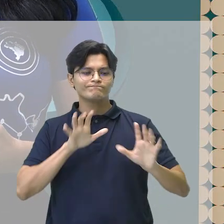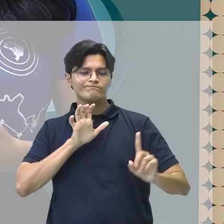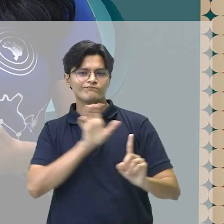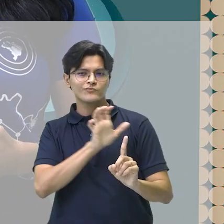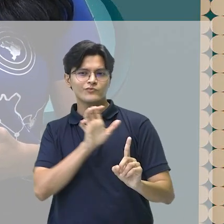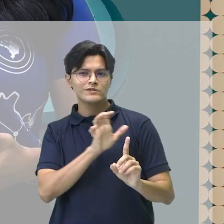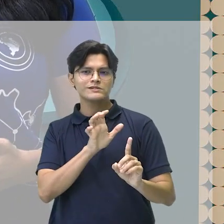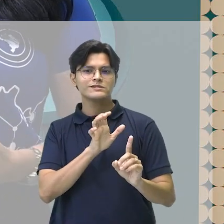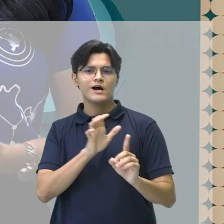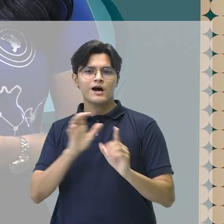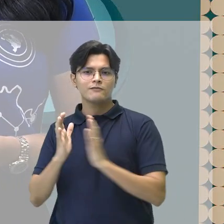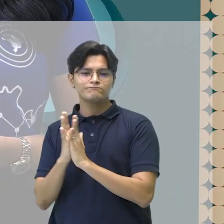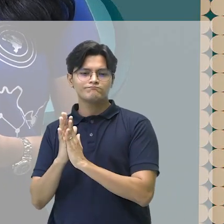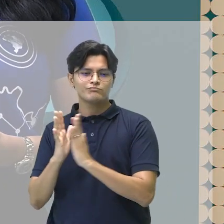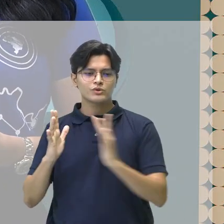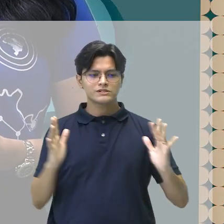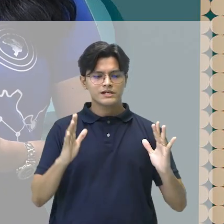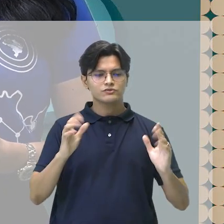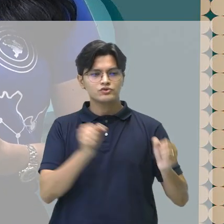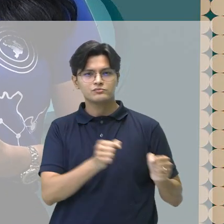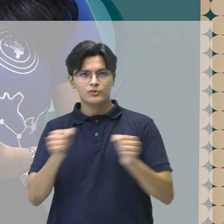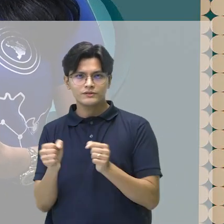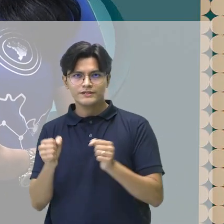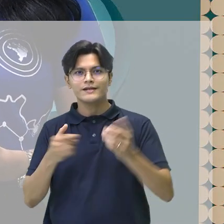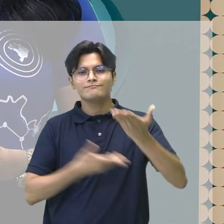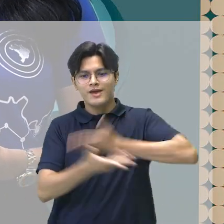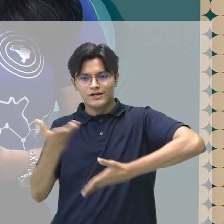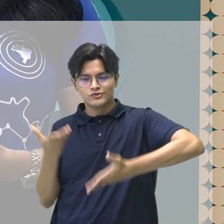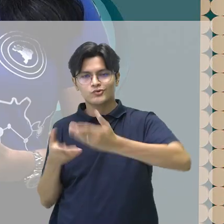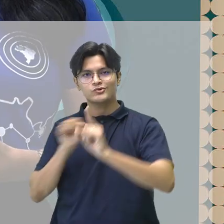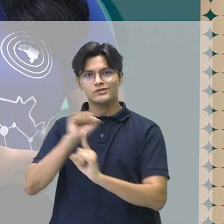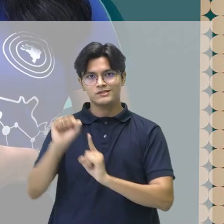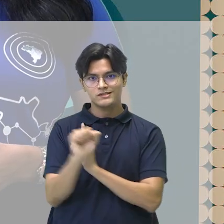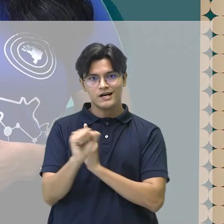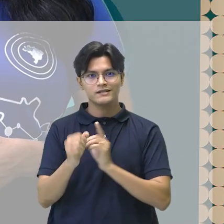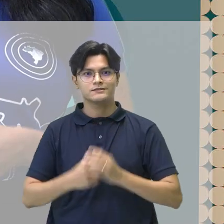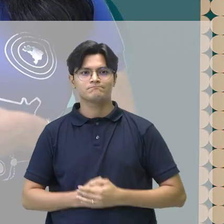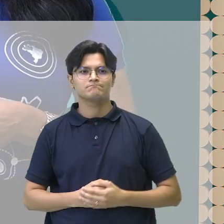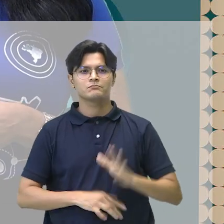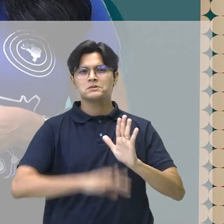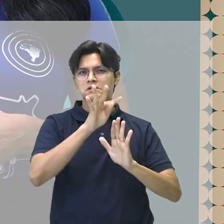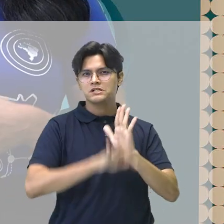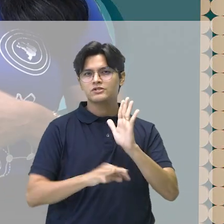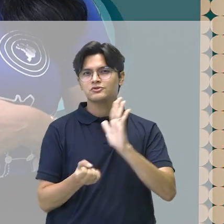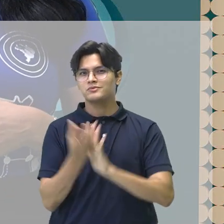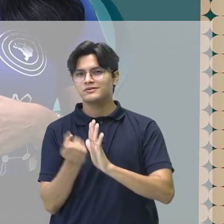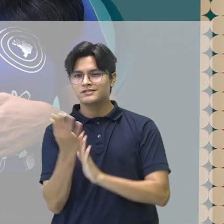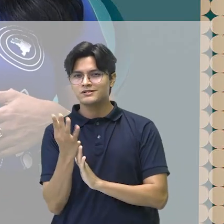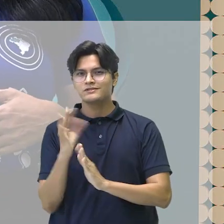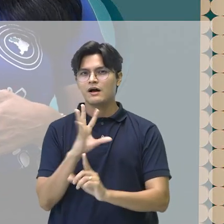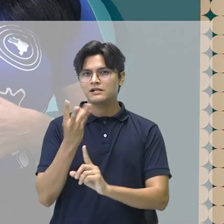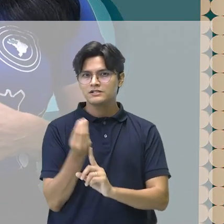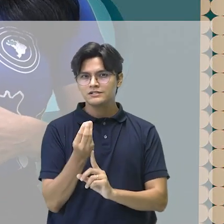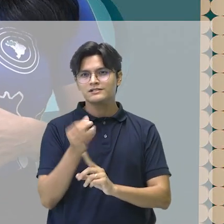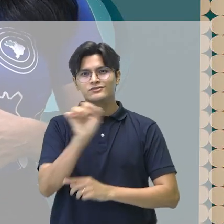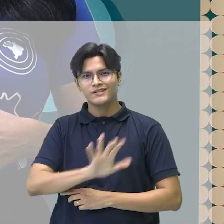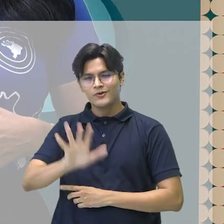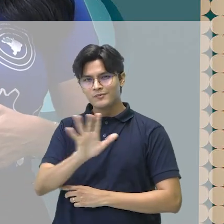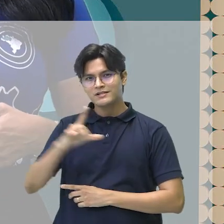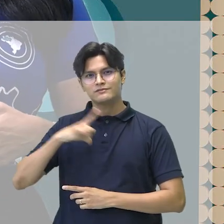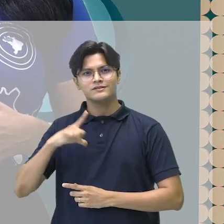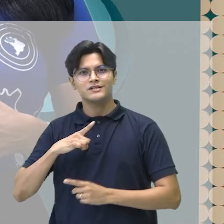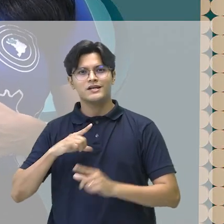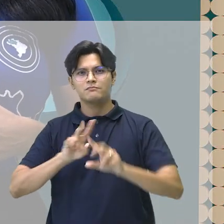relações sociais. Textos e produções artísticas frequentemente abordam temas como